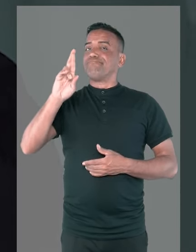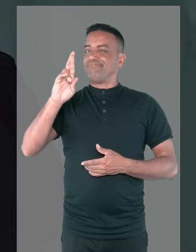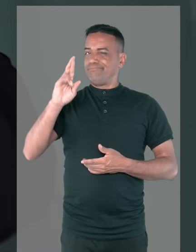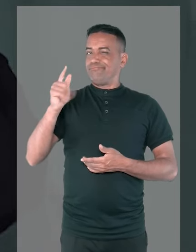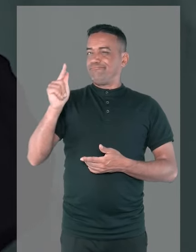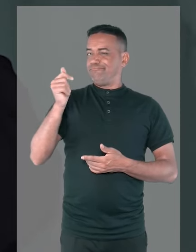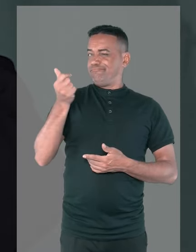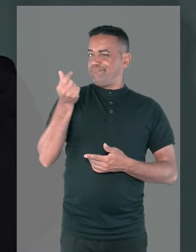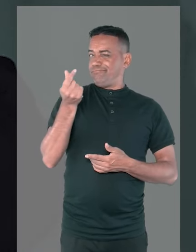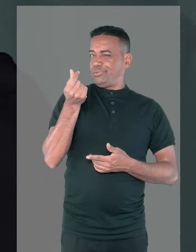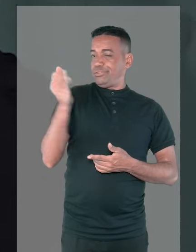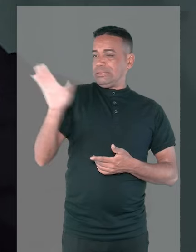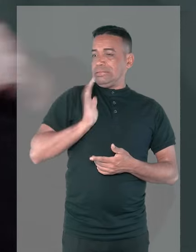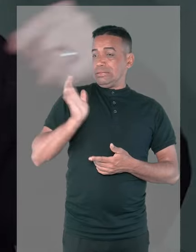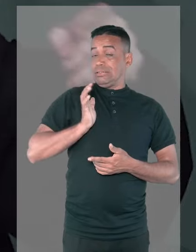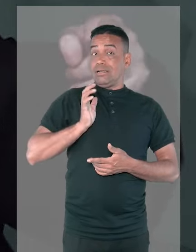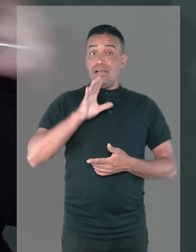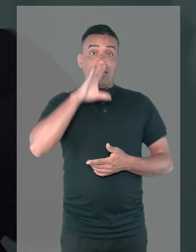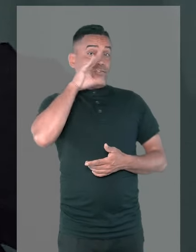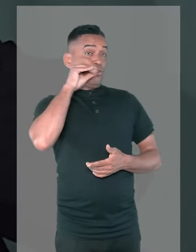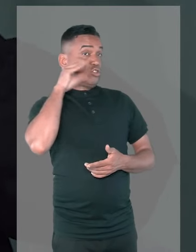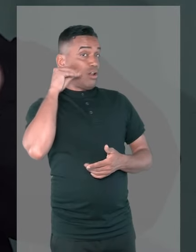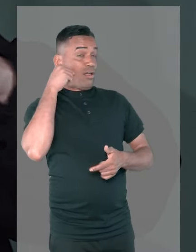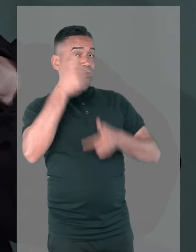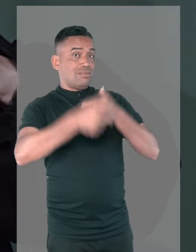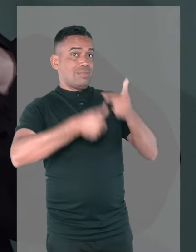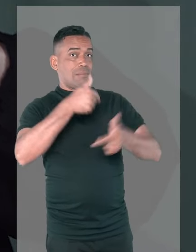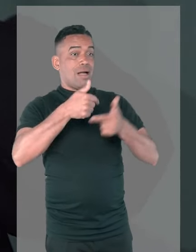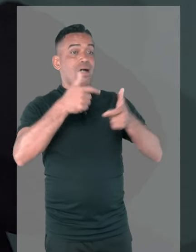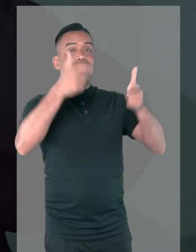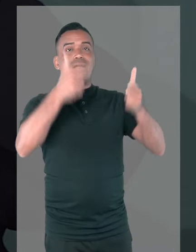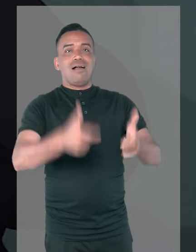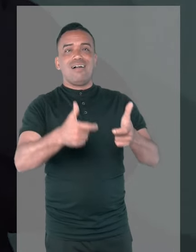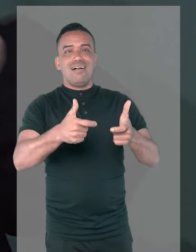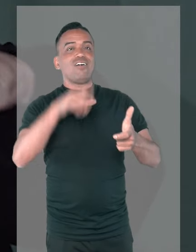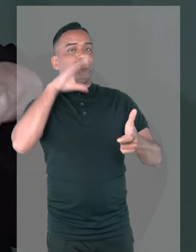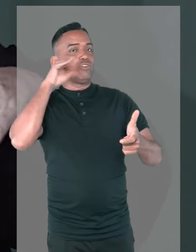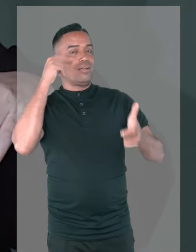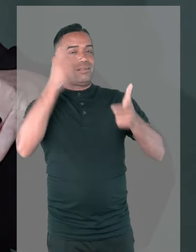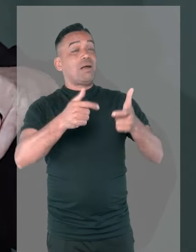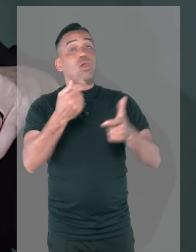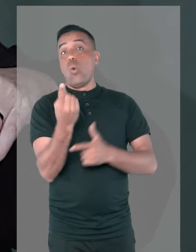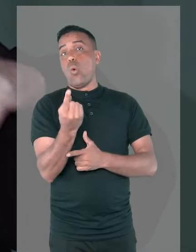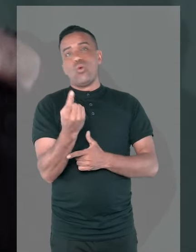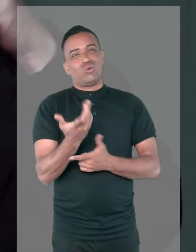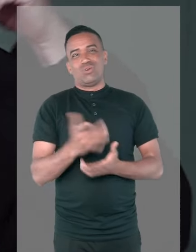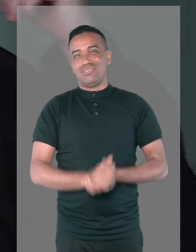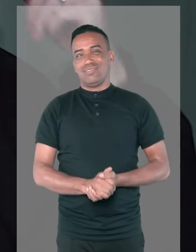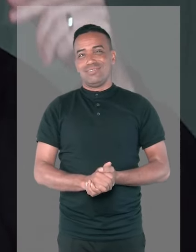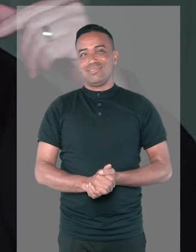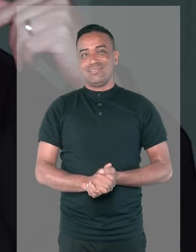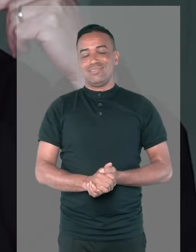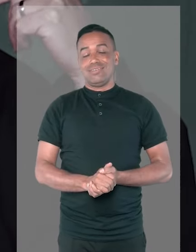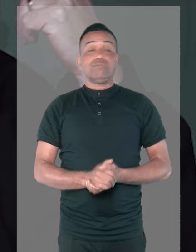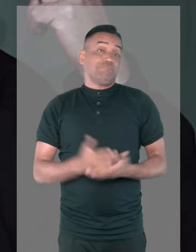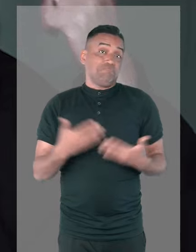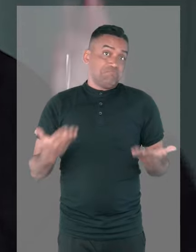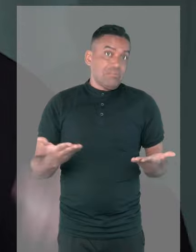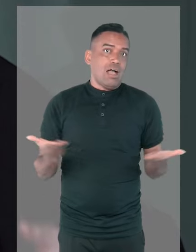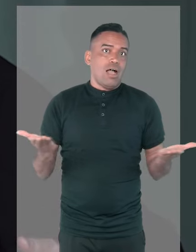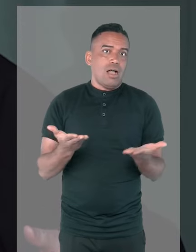as pessoas que trabalham para eles vêm dessa região onde é o único trabalho que existe. No entanto, agora elas estão numa